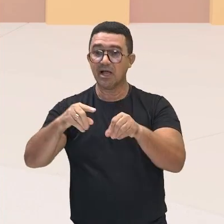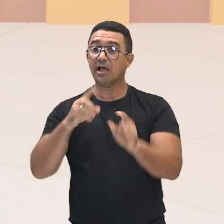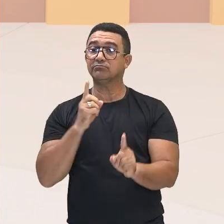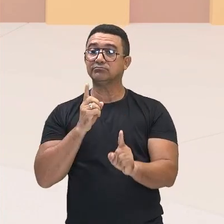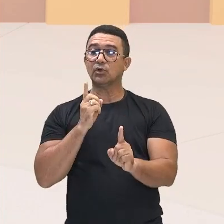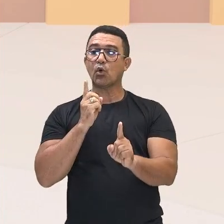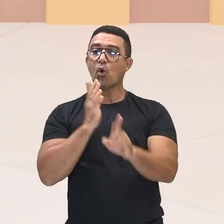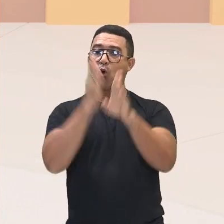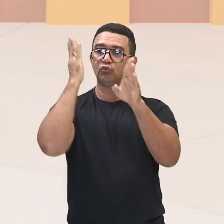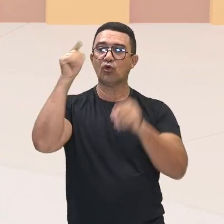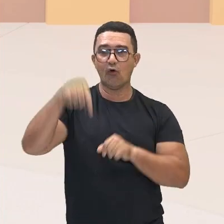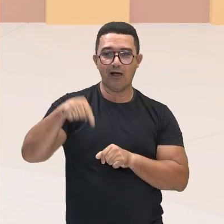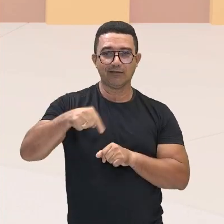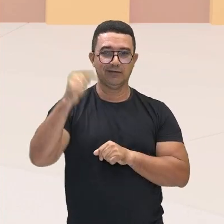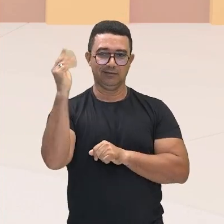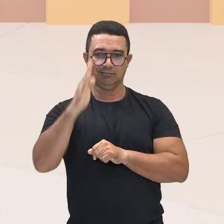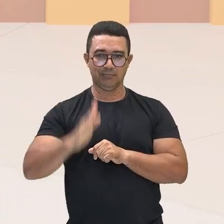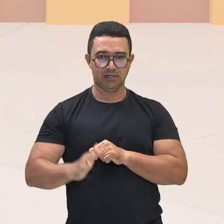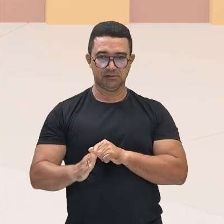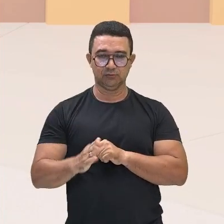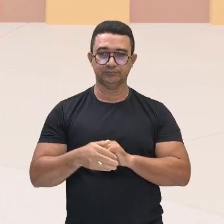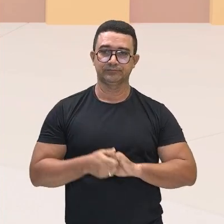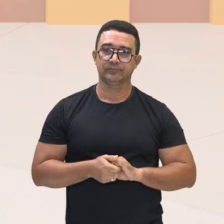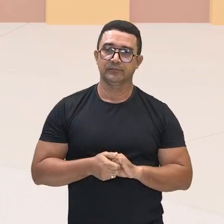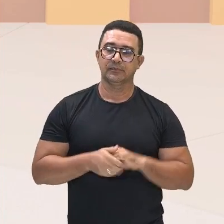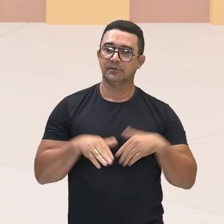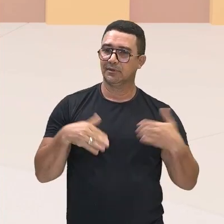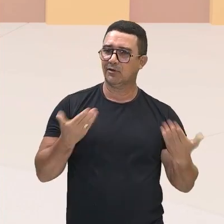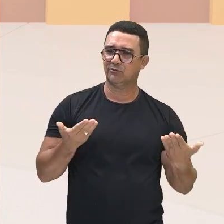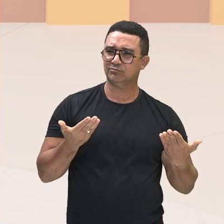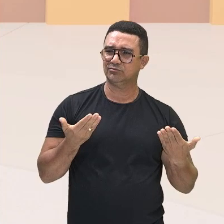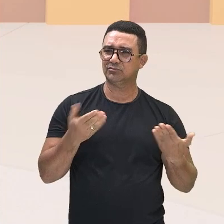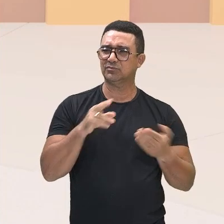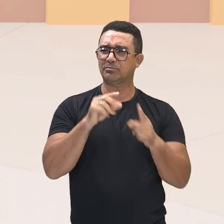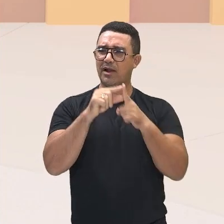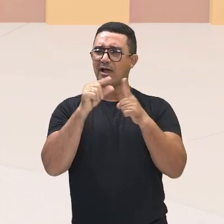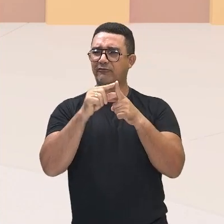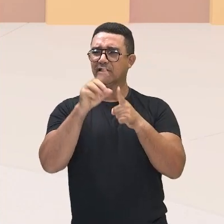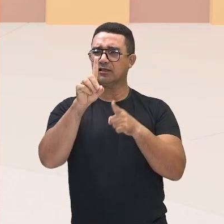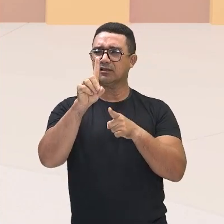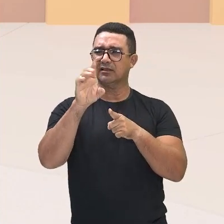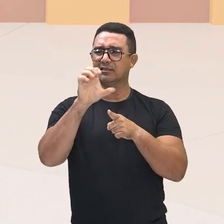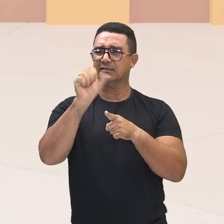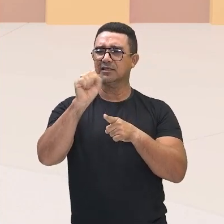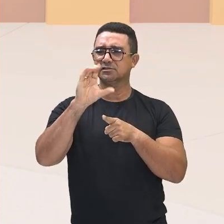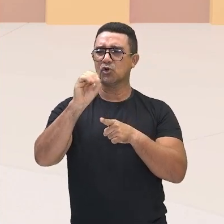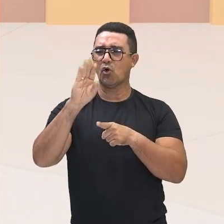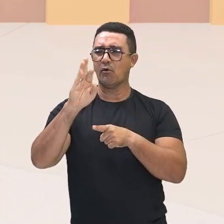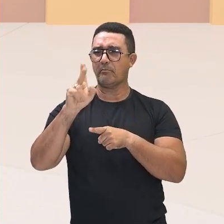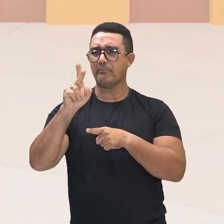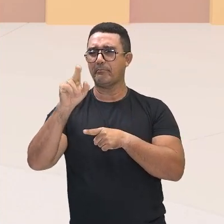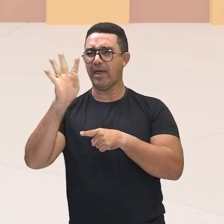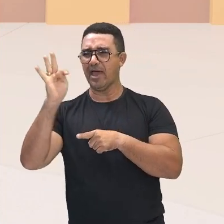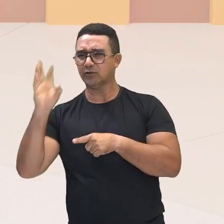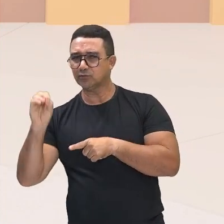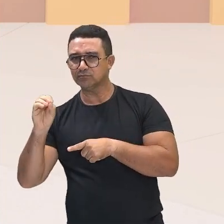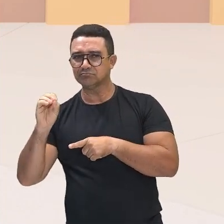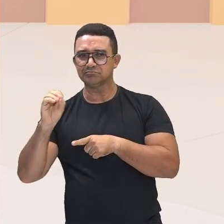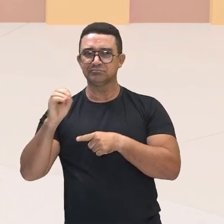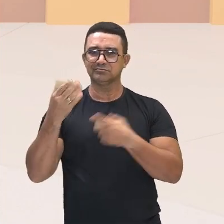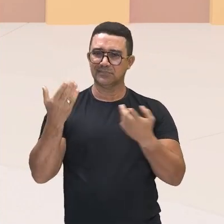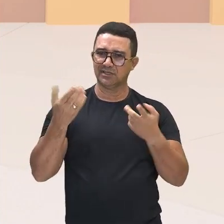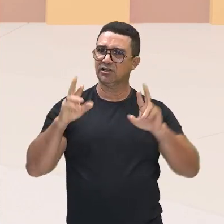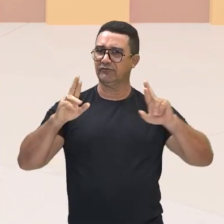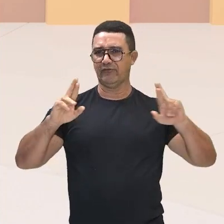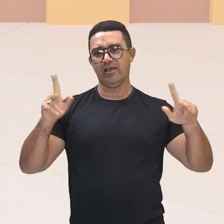verdade, esse termo descoberto não é mais utilizado porque o nosso território já estava, né, ocupado pelos povos nativos, mas